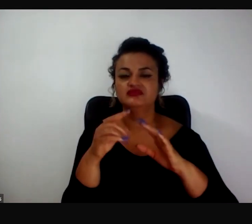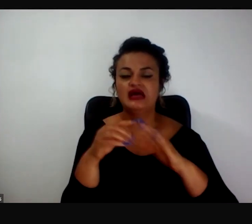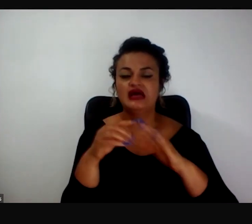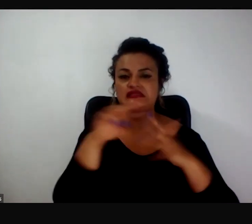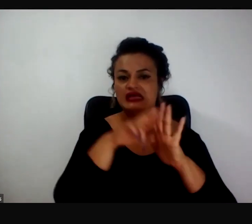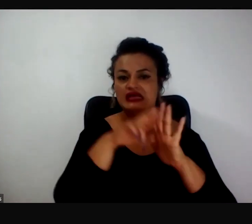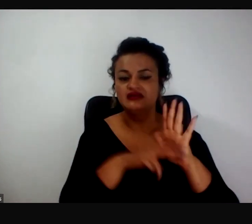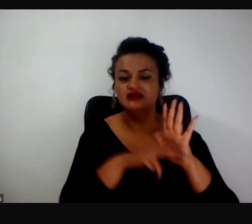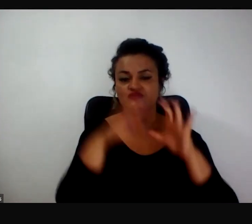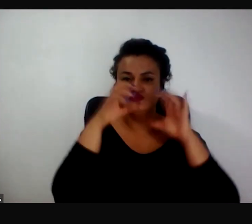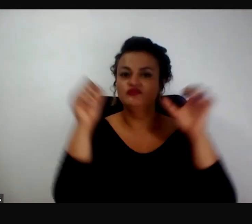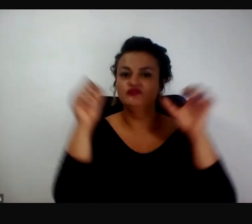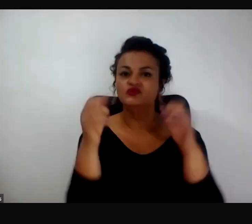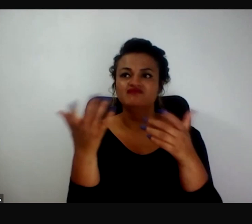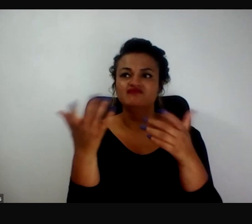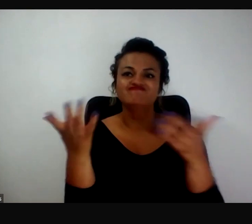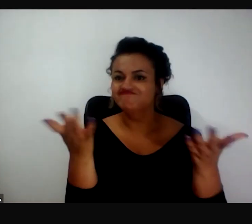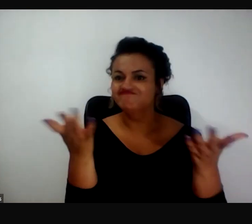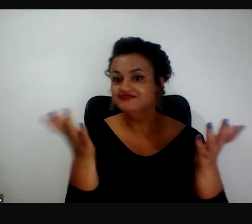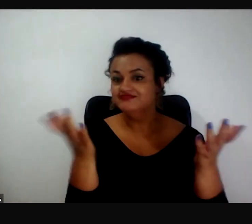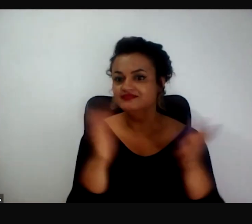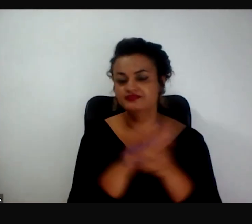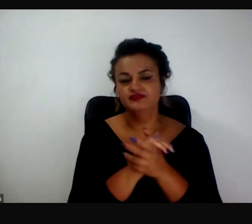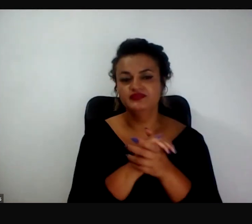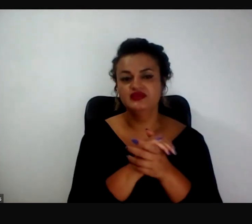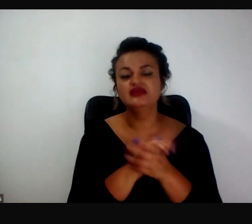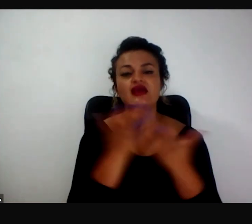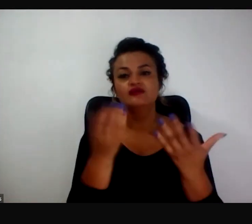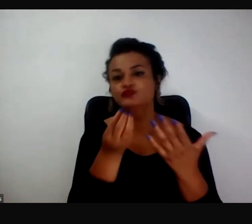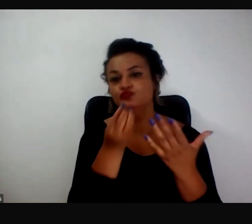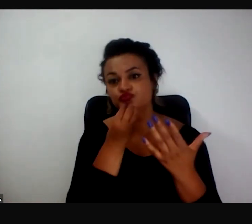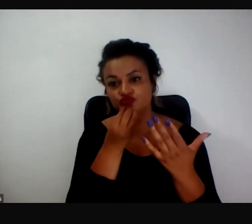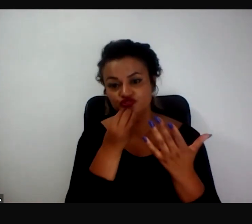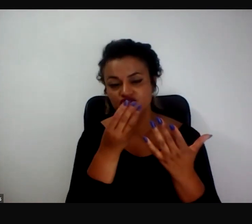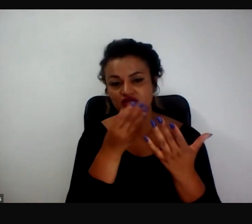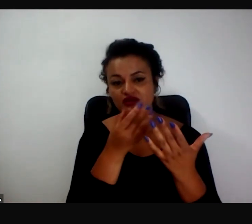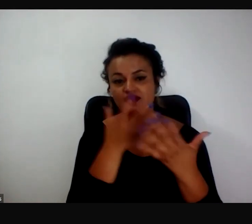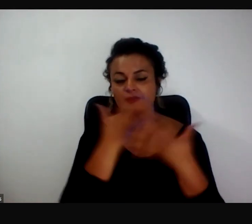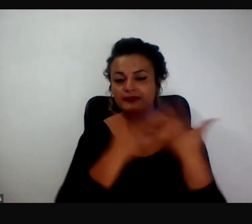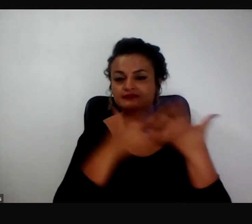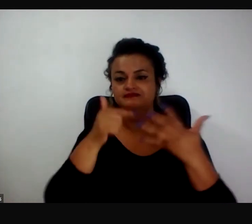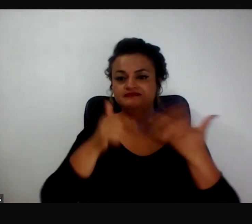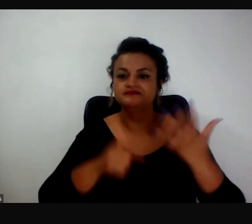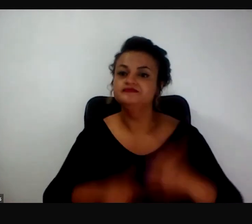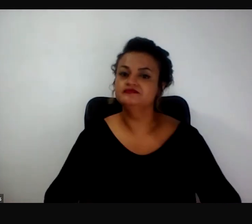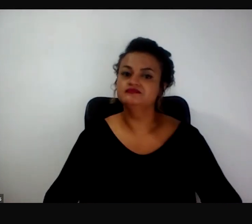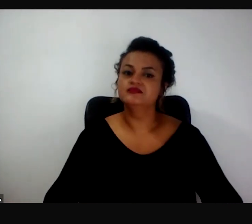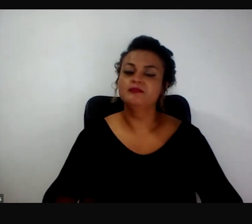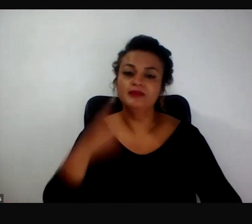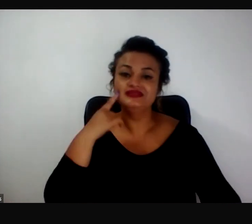resultar contraditória, pudesse plantejar perante o Tribunal Supremo essa questão